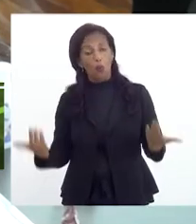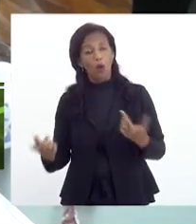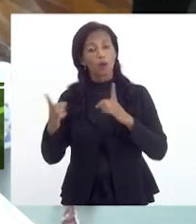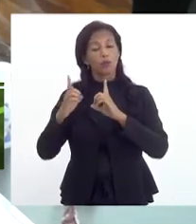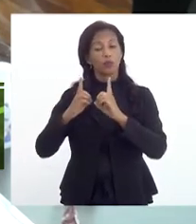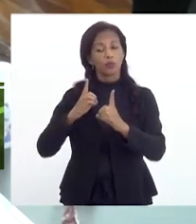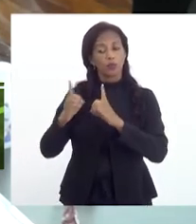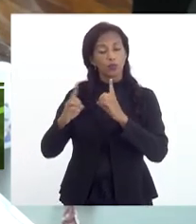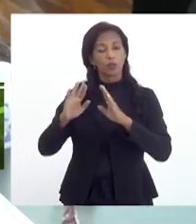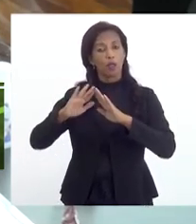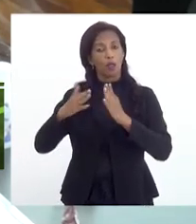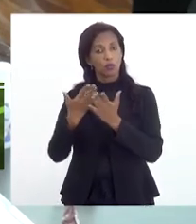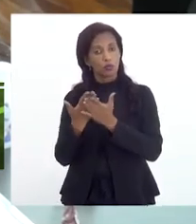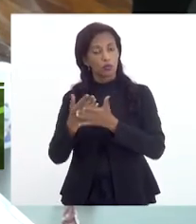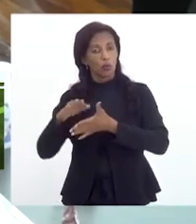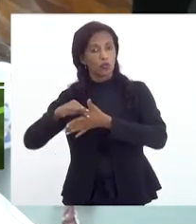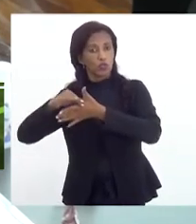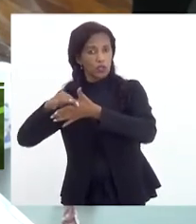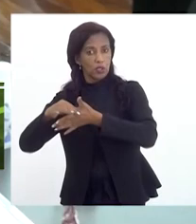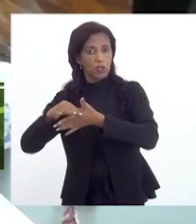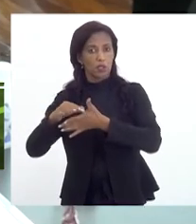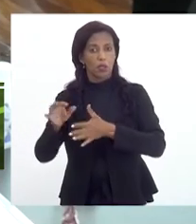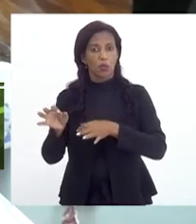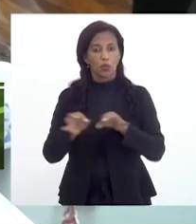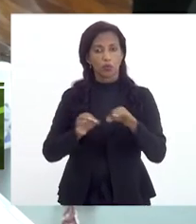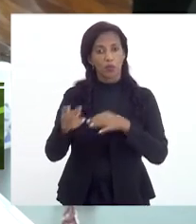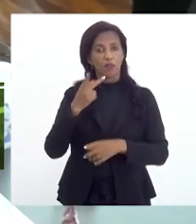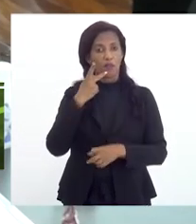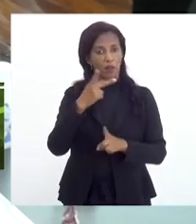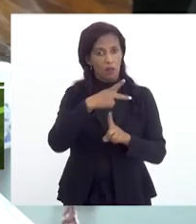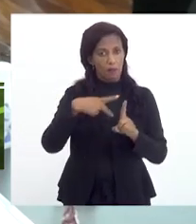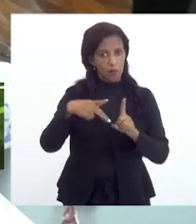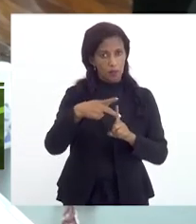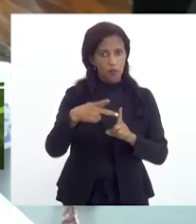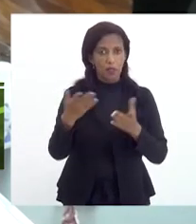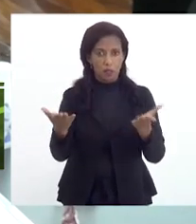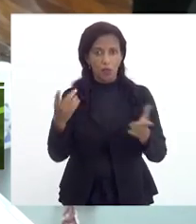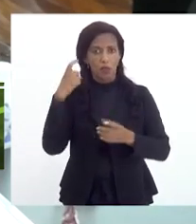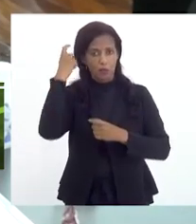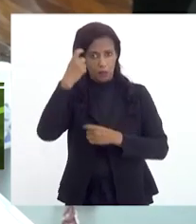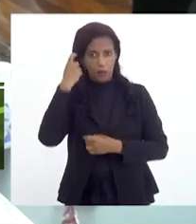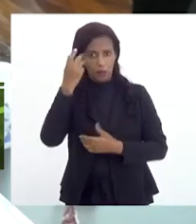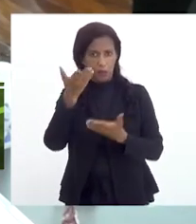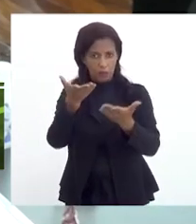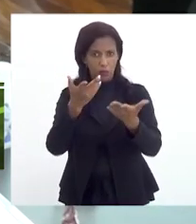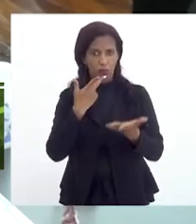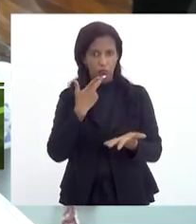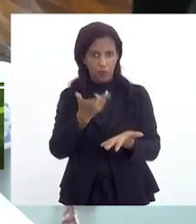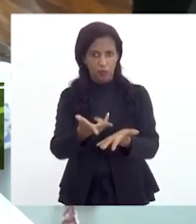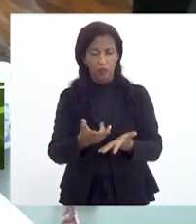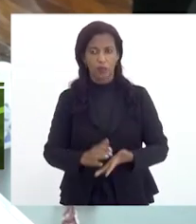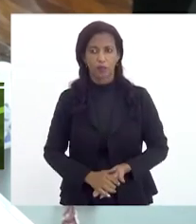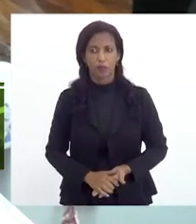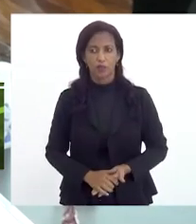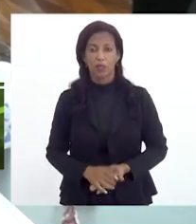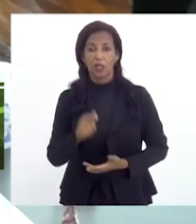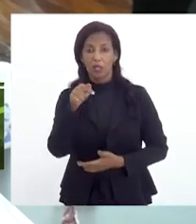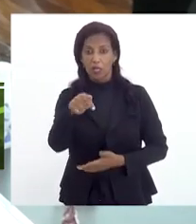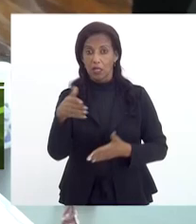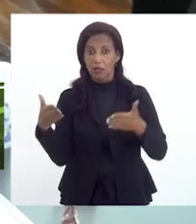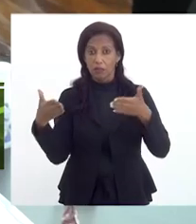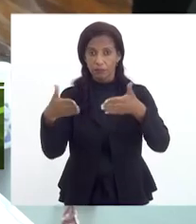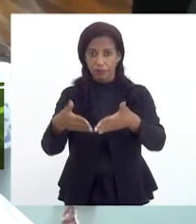No Colégio de Líderes Os projetos Que falam da Previdência Justamente por essa Preocupação Que vossa excelência Nos trouxe E nesse caso